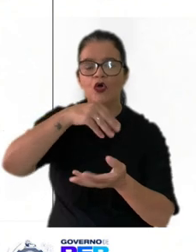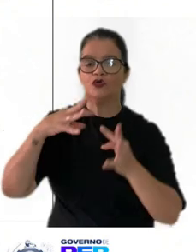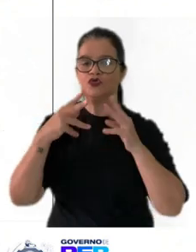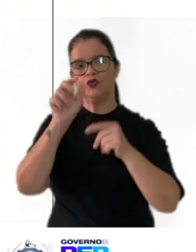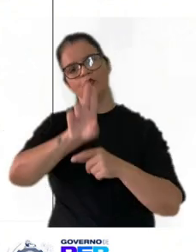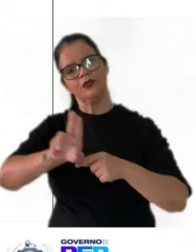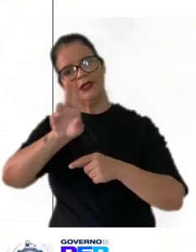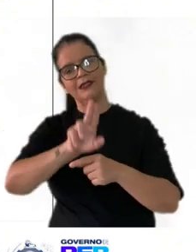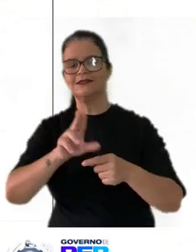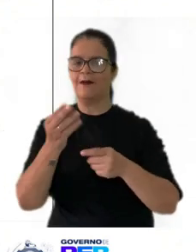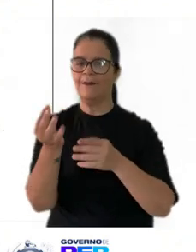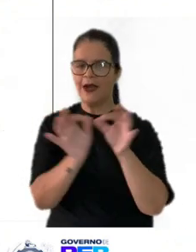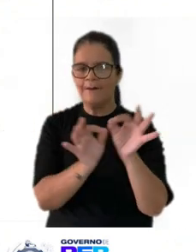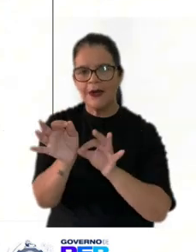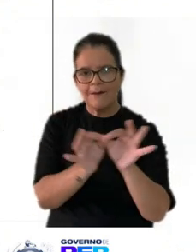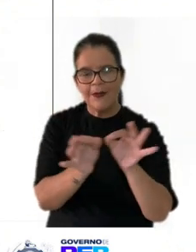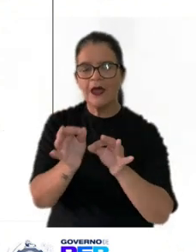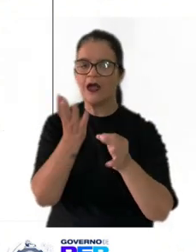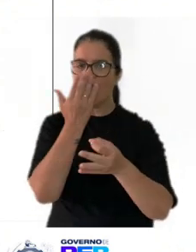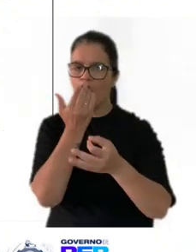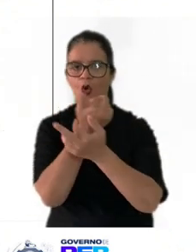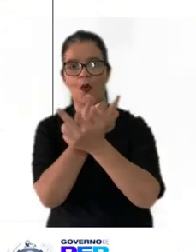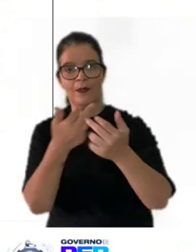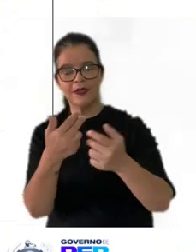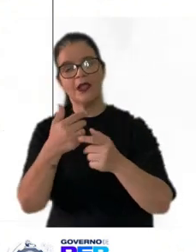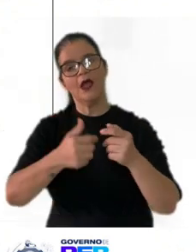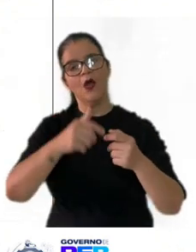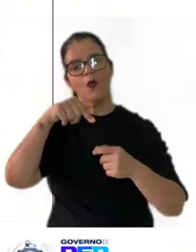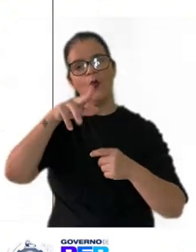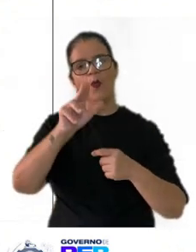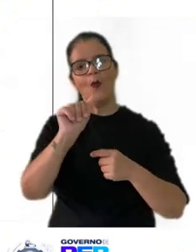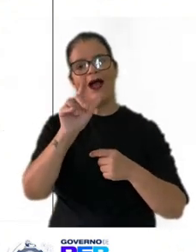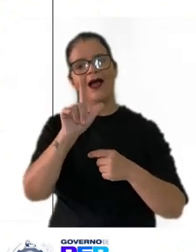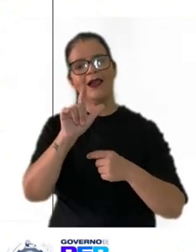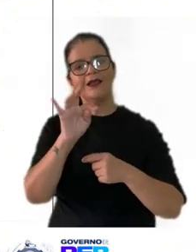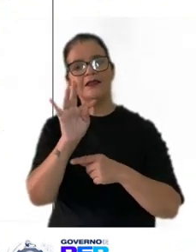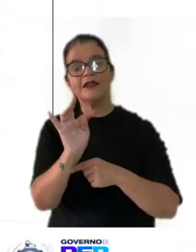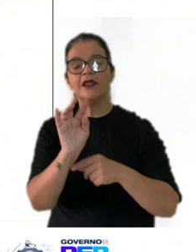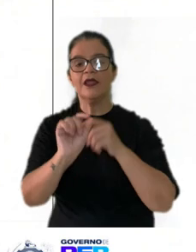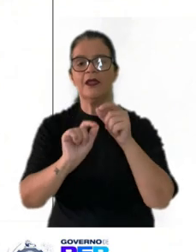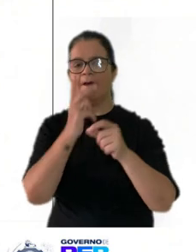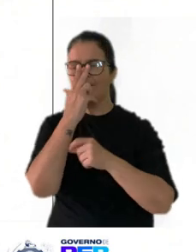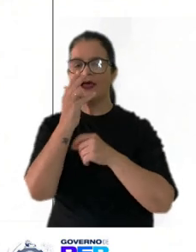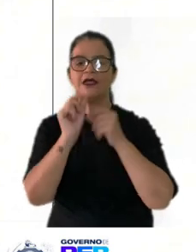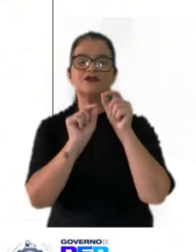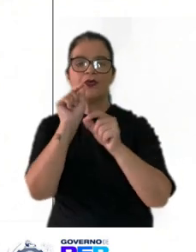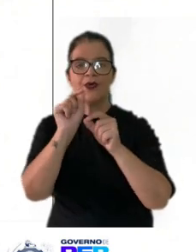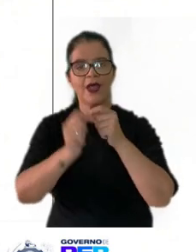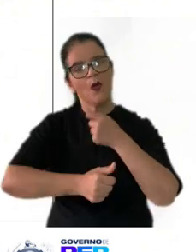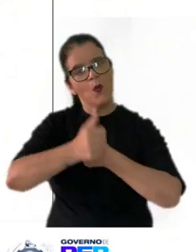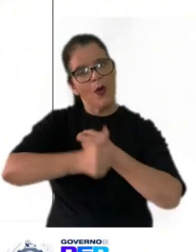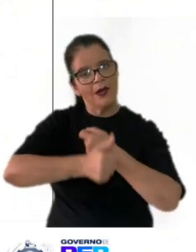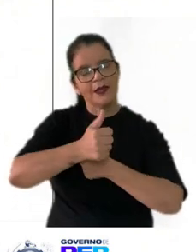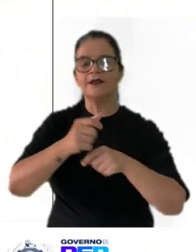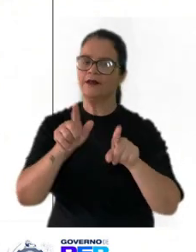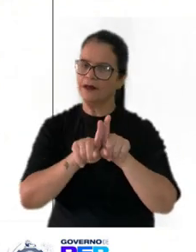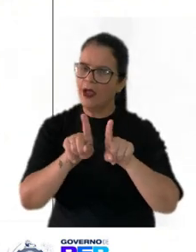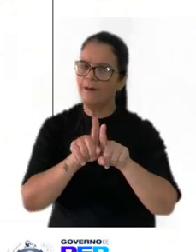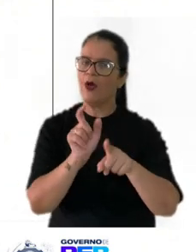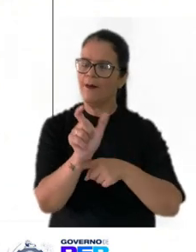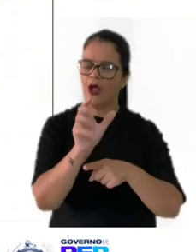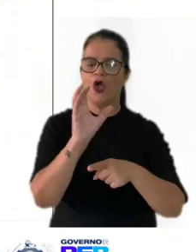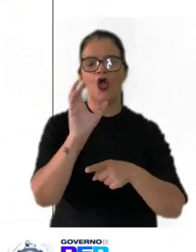de algum alimento Quality parece com o que em português? Qualidade então também é uma palavra cognata